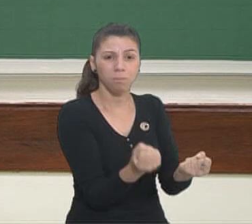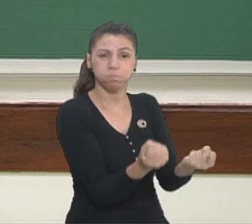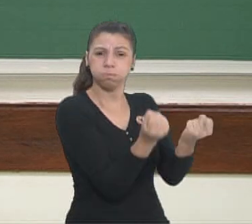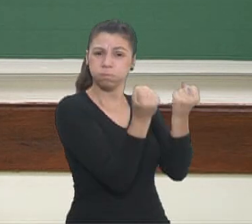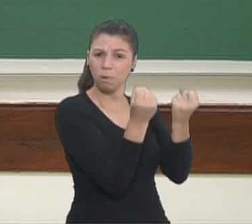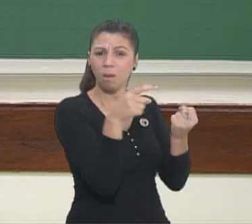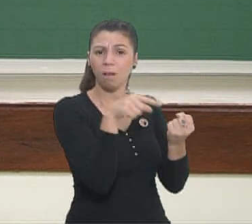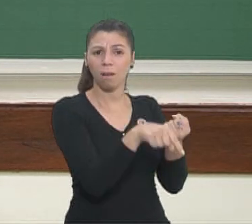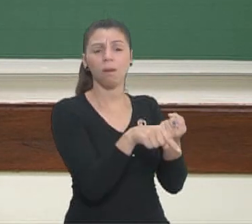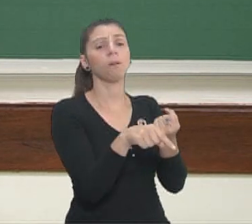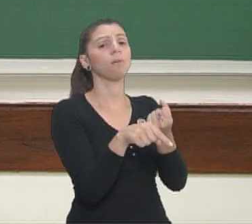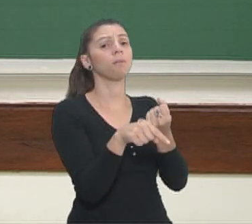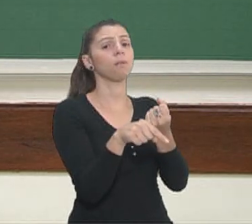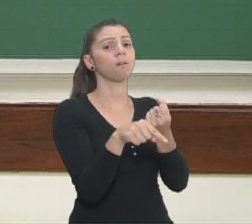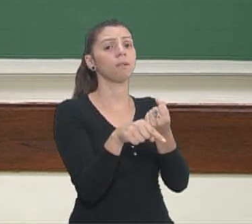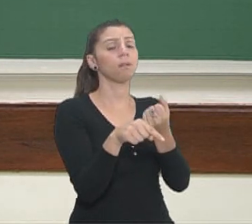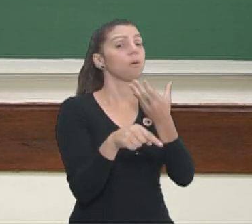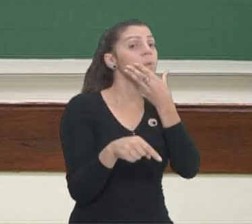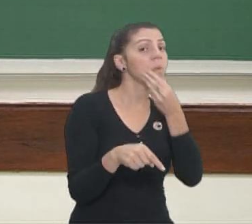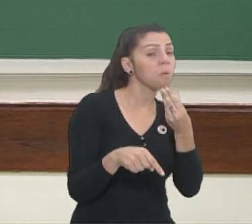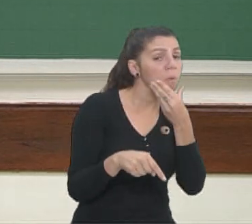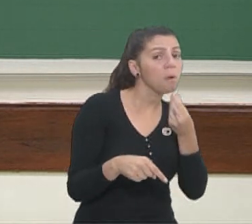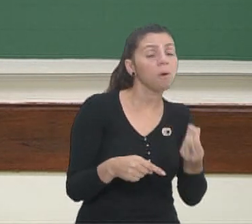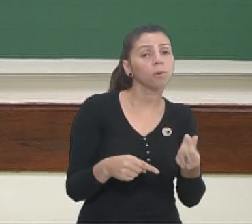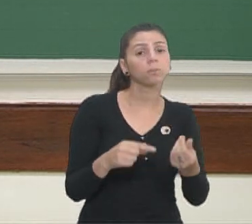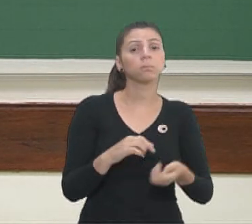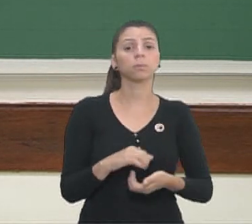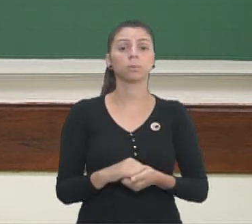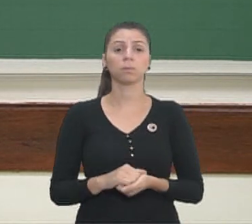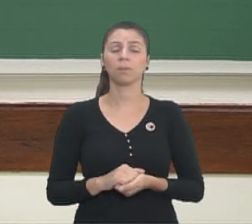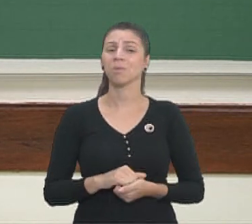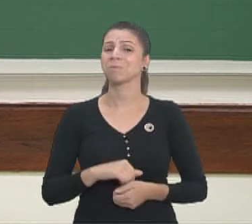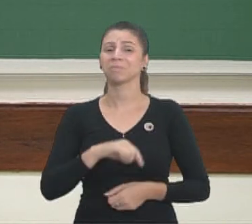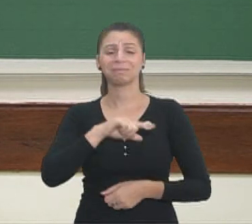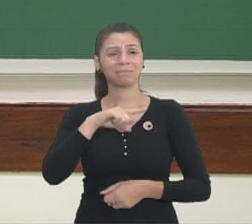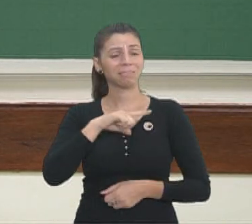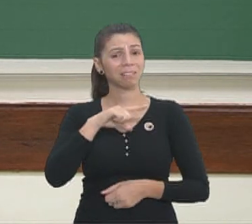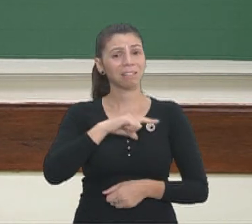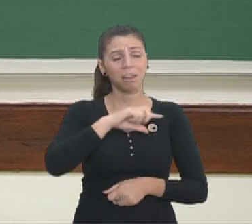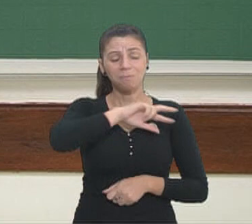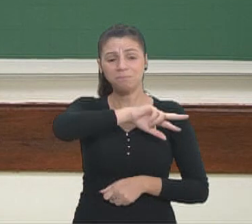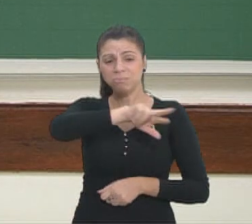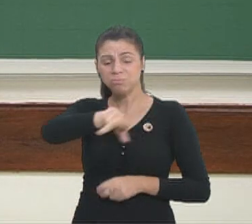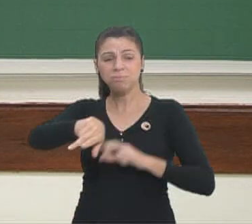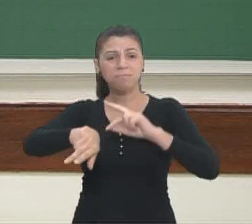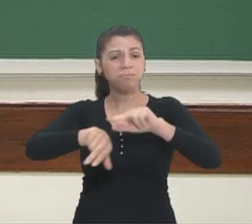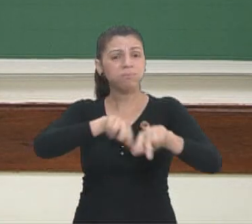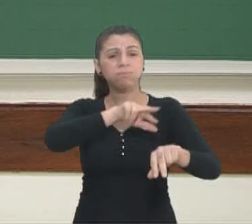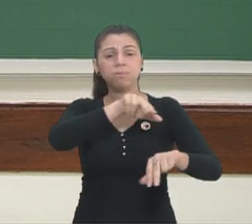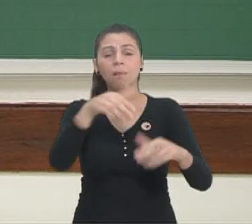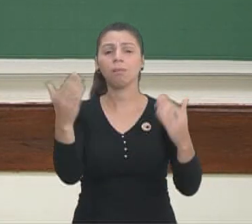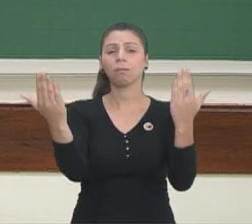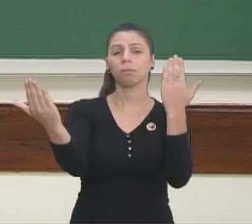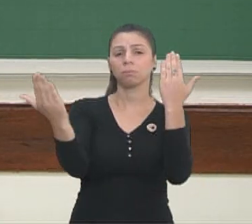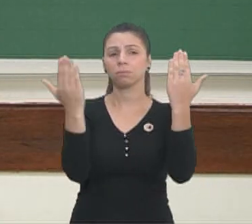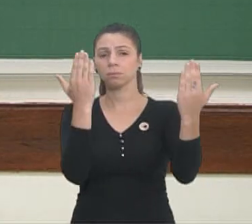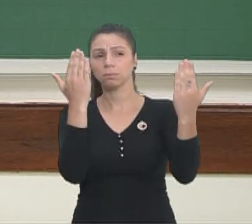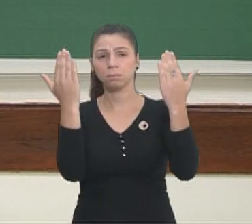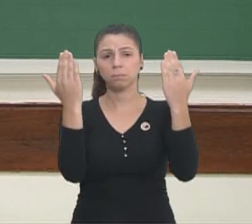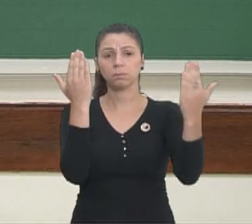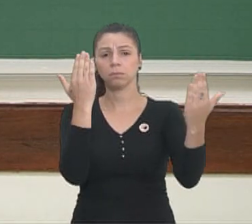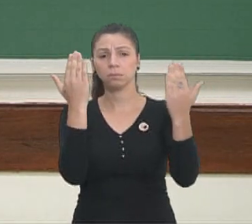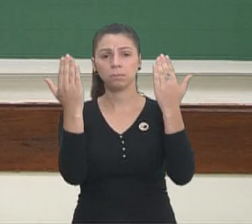realizando é a figura masculina. Então, são vários os motivos de análise. Pesquise.